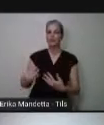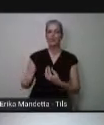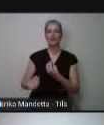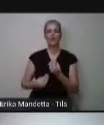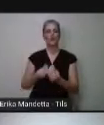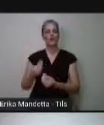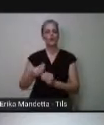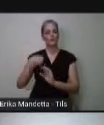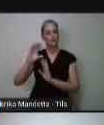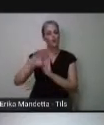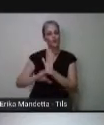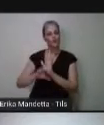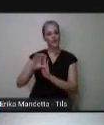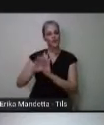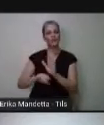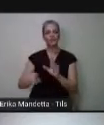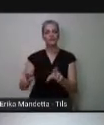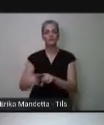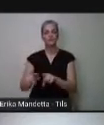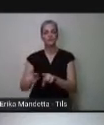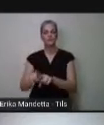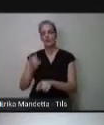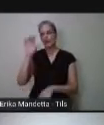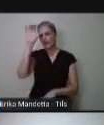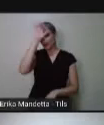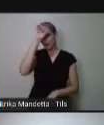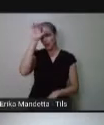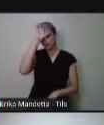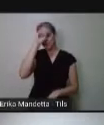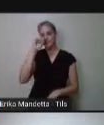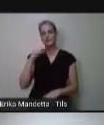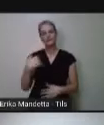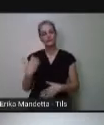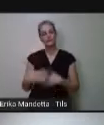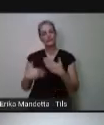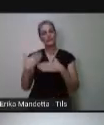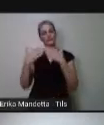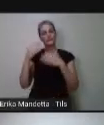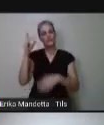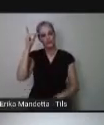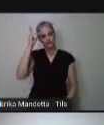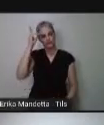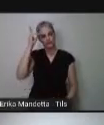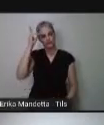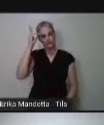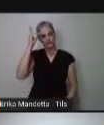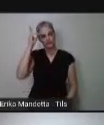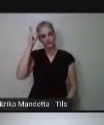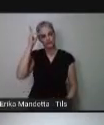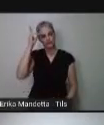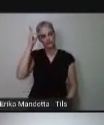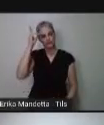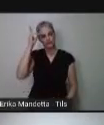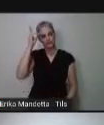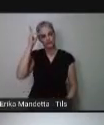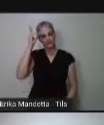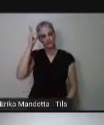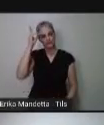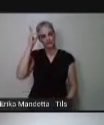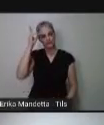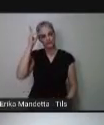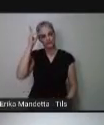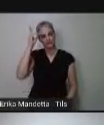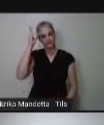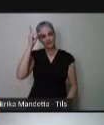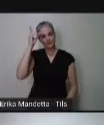a aprendizagem e o desenvolvimento de estudantes com deficiência intelectual. E na quarta unidade, as